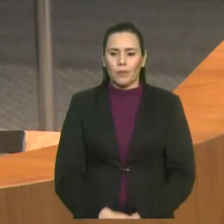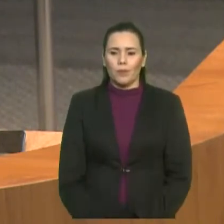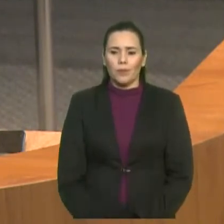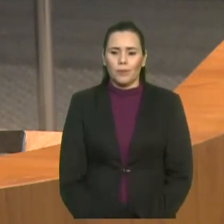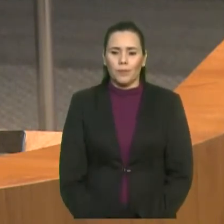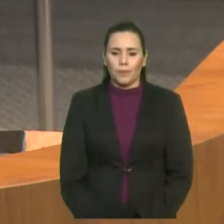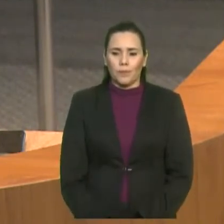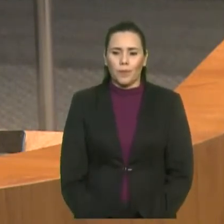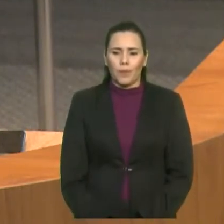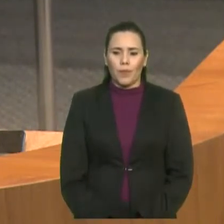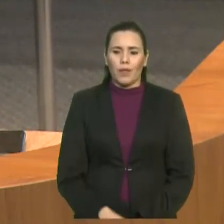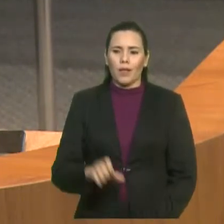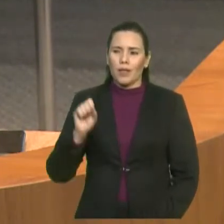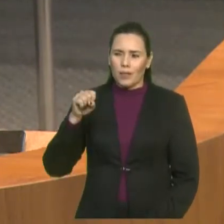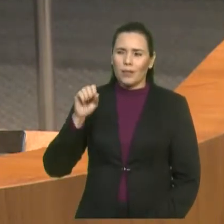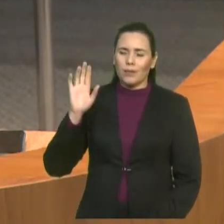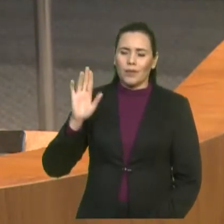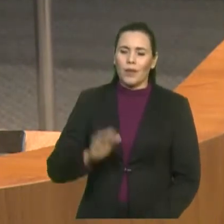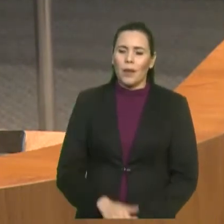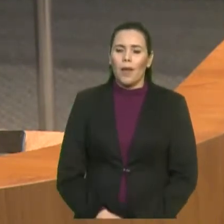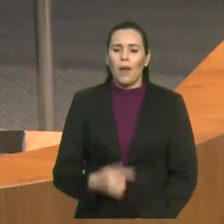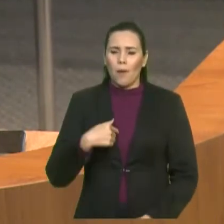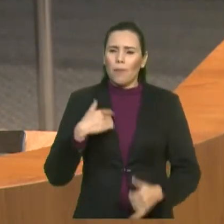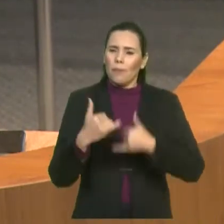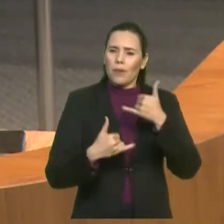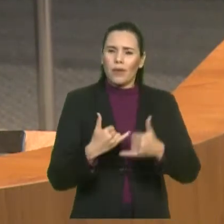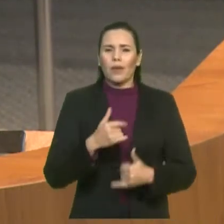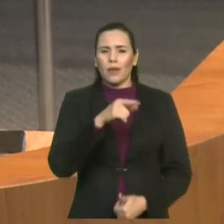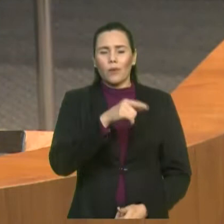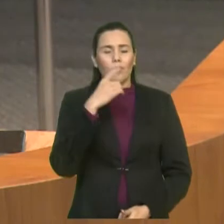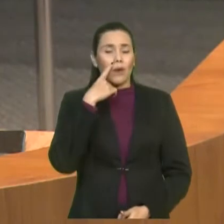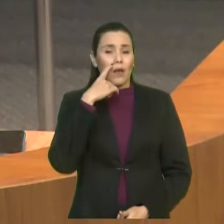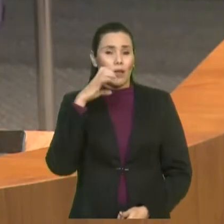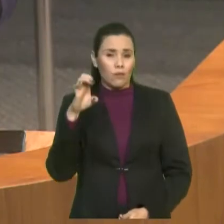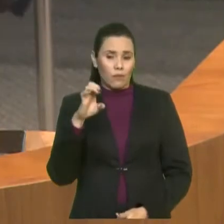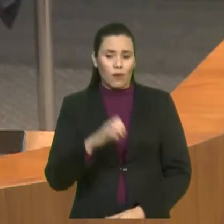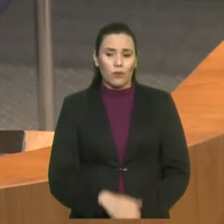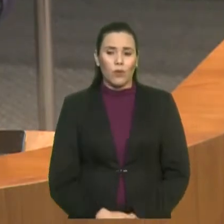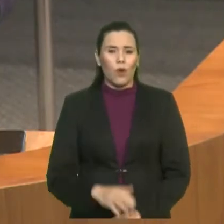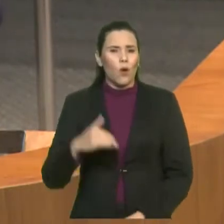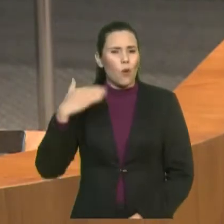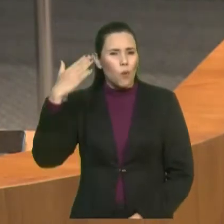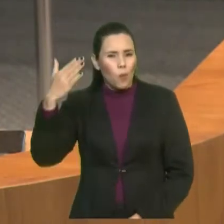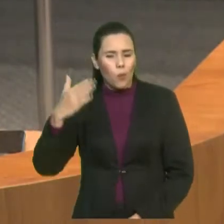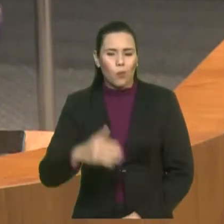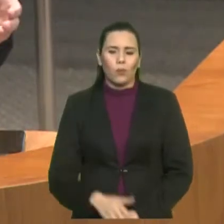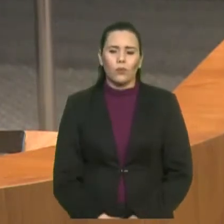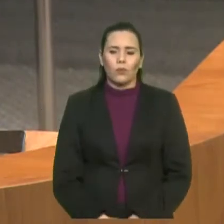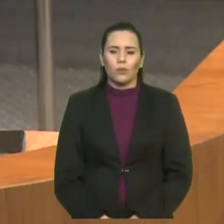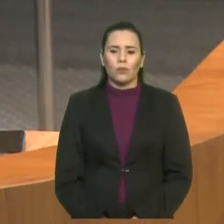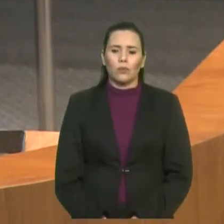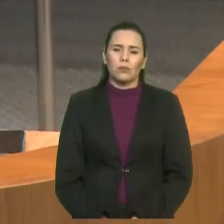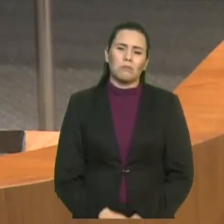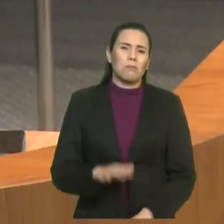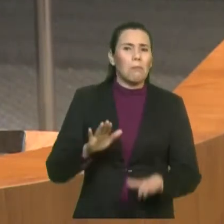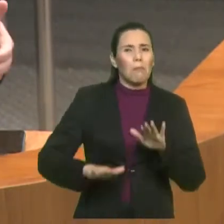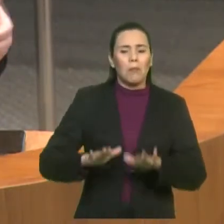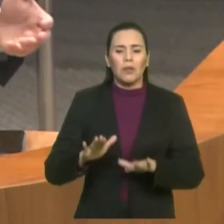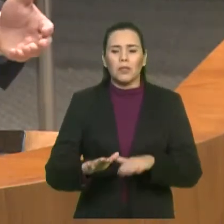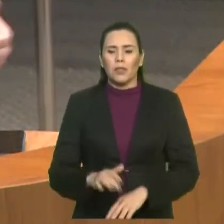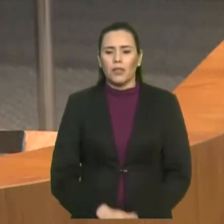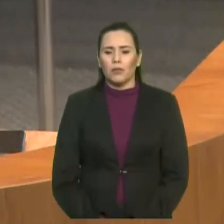terminar o raciocínio, até brinquei com ele uma vez, que até quando nós, por alguma razão, às vezes